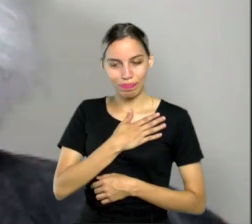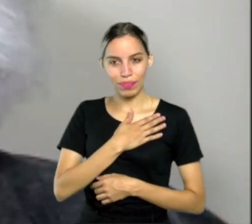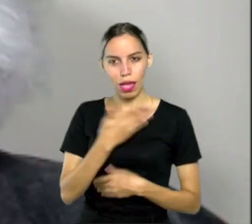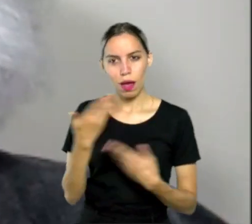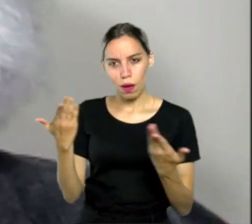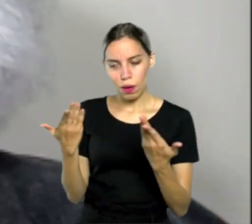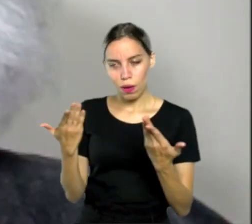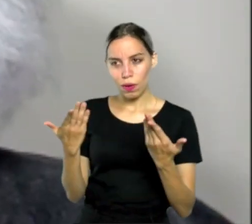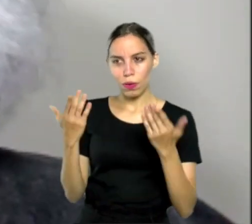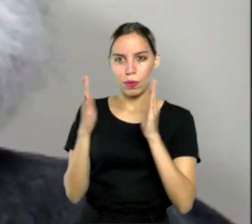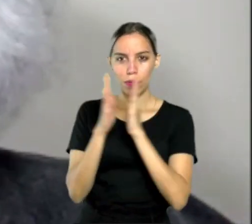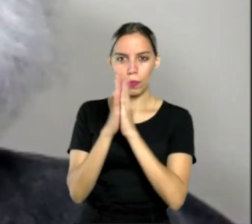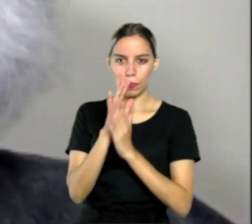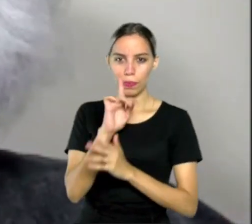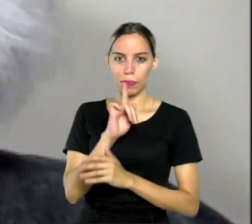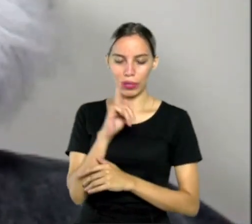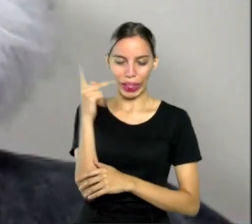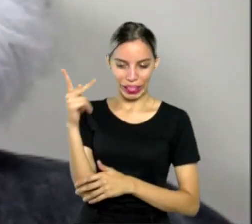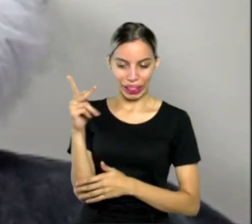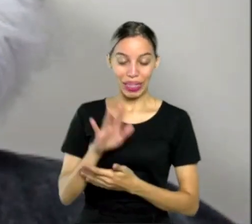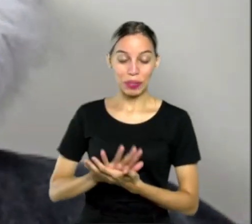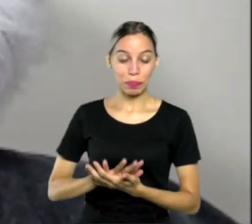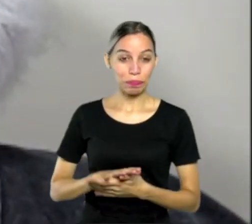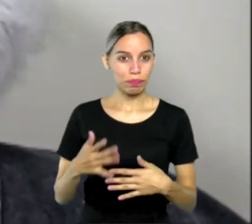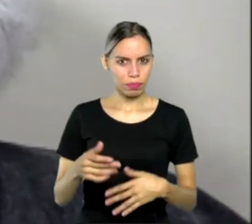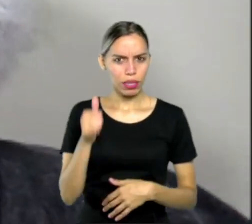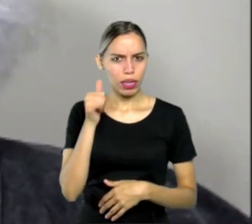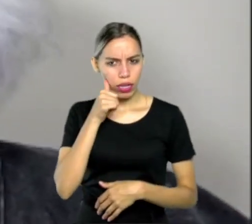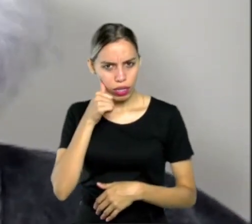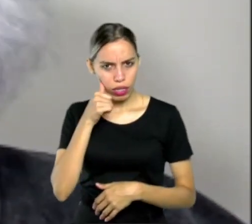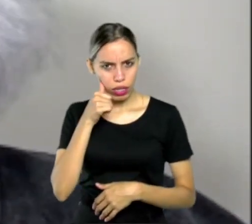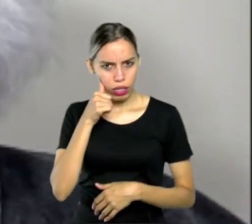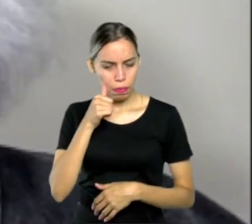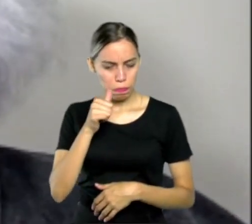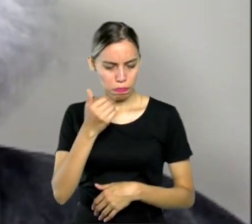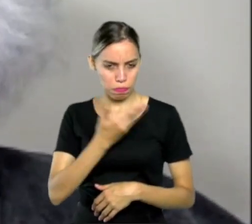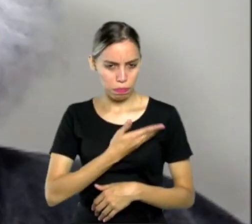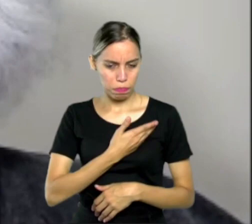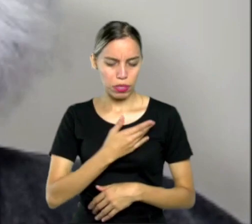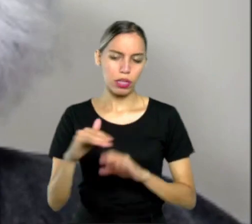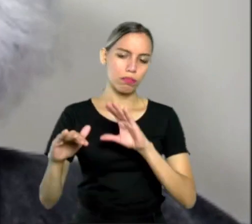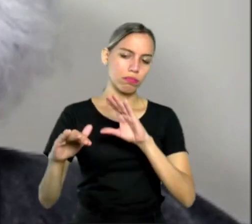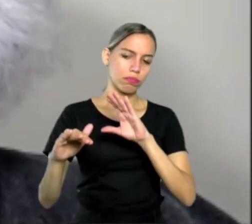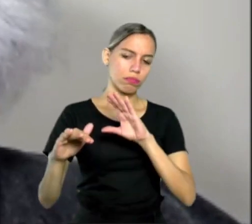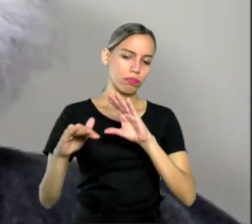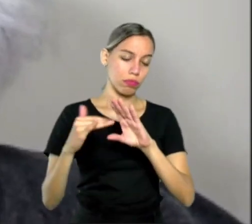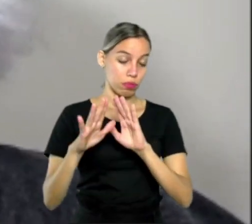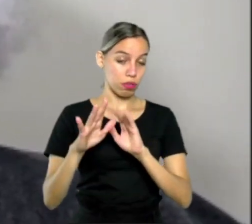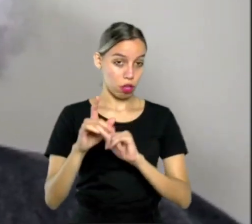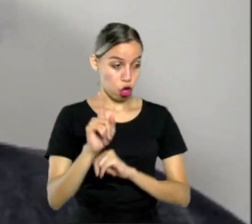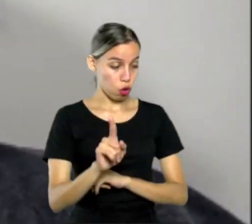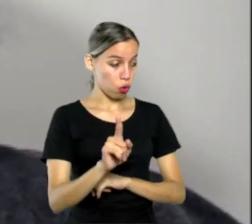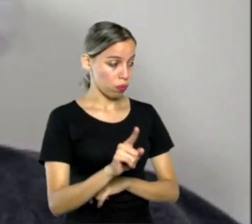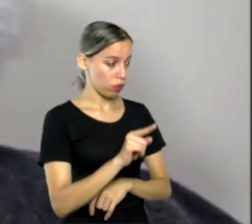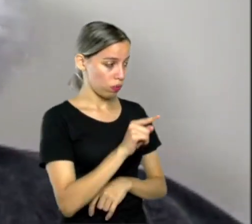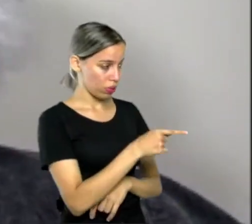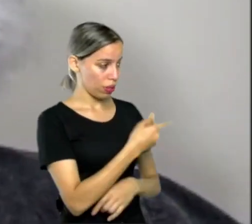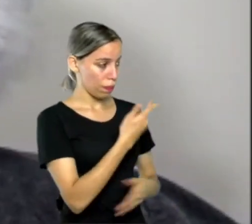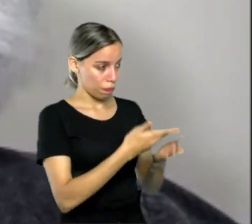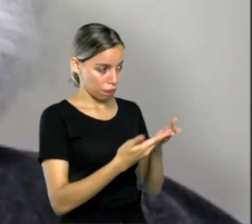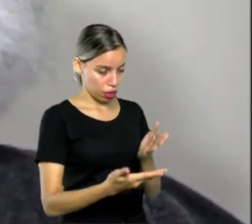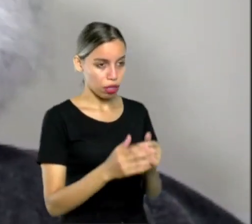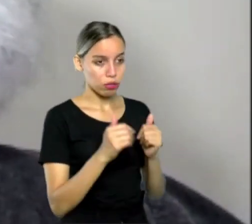escreve. E aí eu fiz, e lá nesse blog deve ter uns 8.000 textos. Você me pergunta, tudo literário e tal?